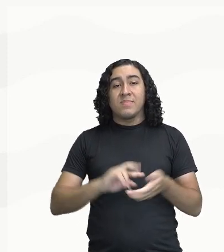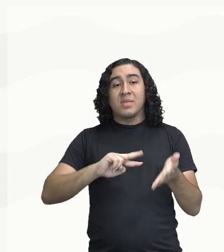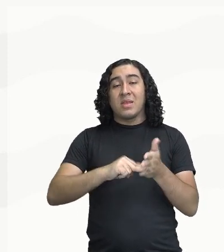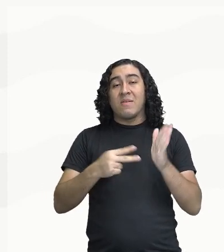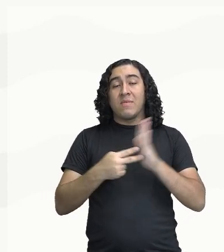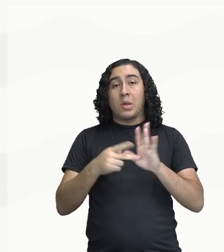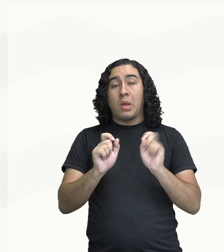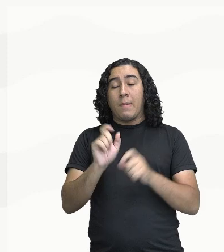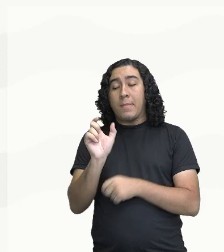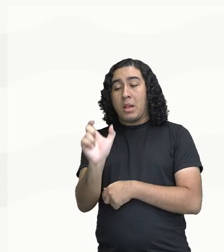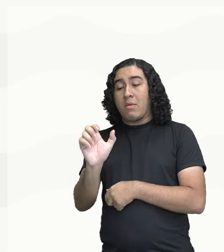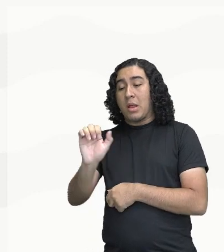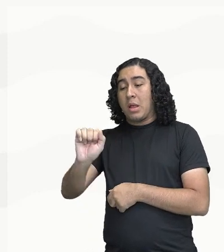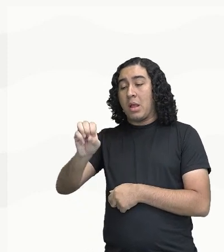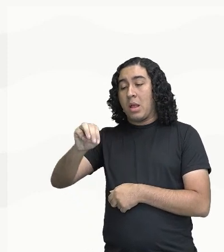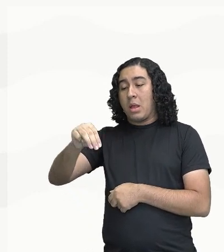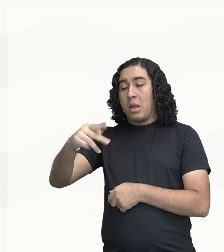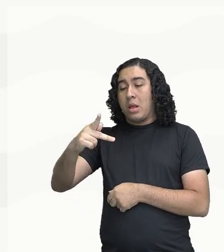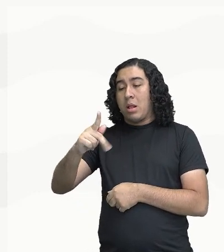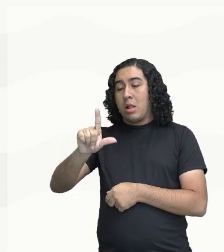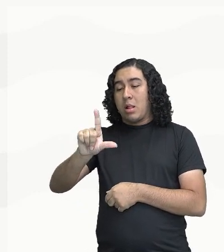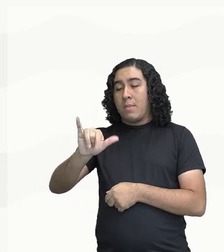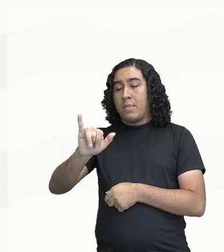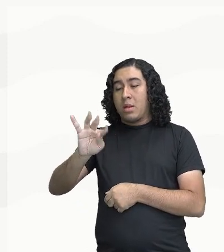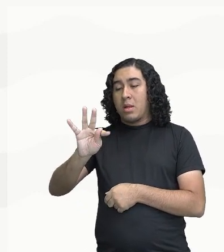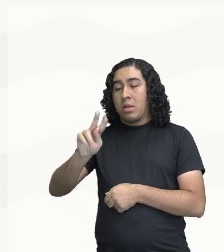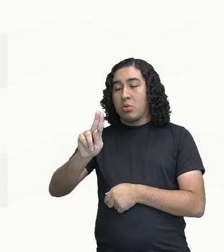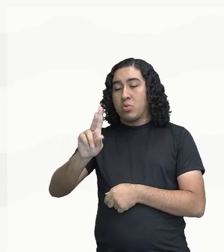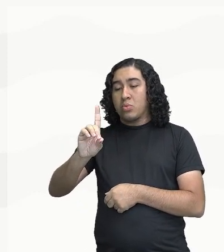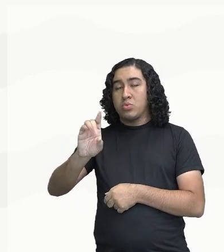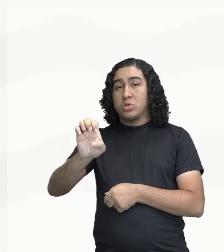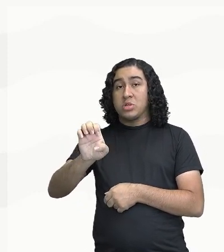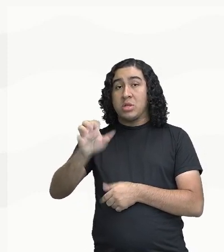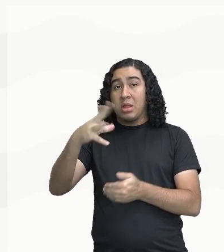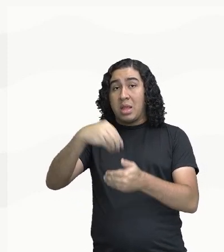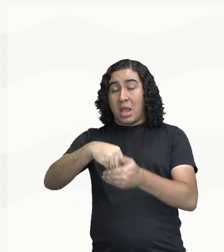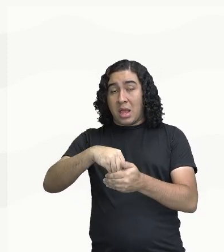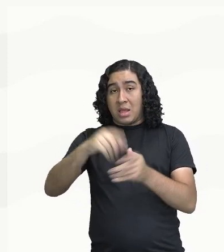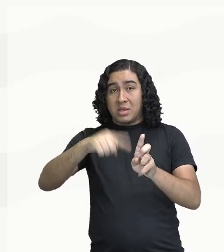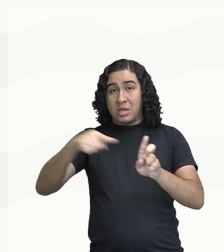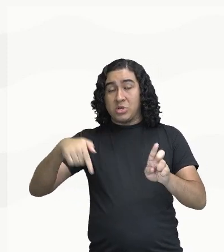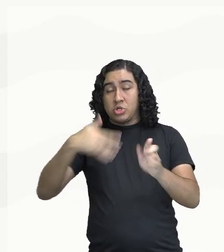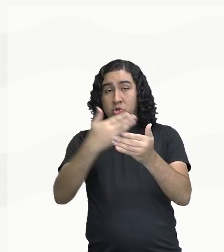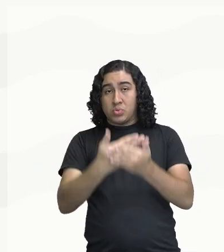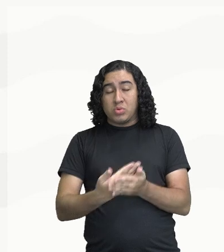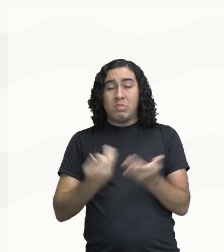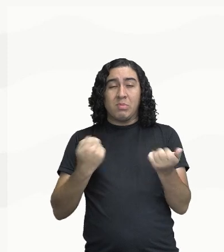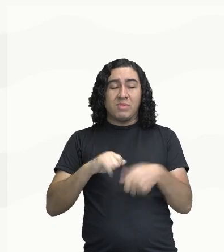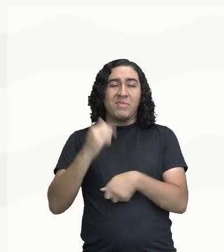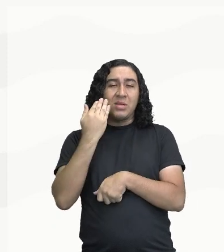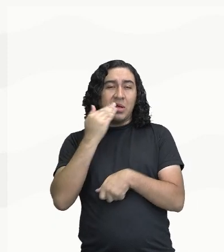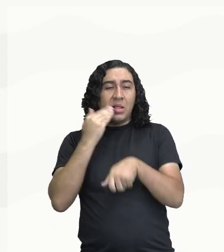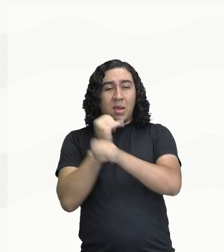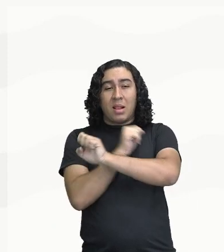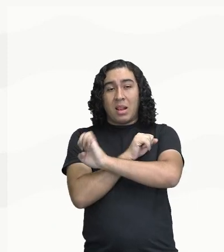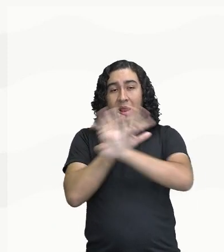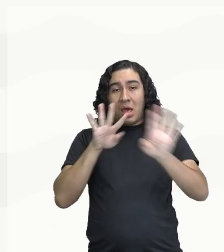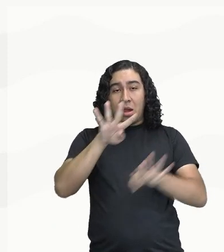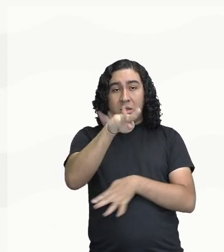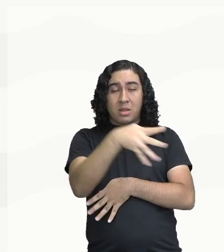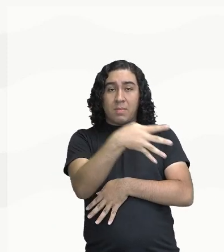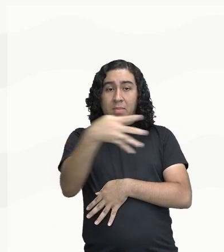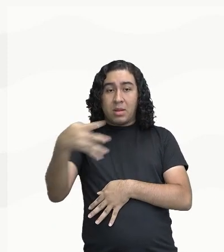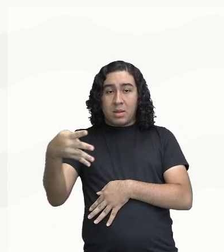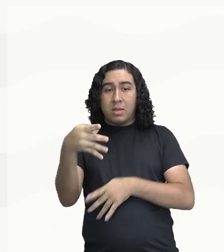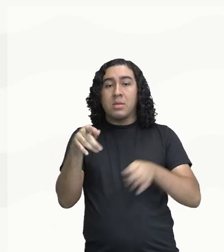amplitude, tá? Então, são dados aqui estatísticos que servem para facilitar uma interpretação em